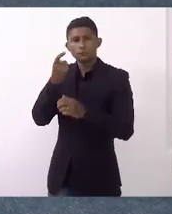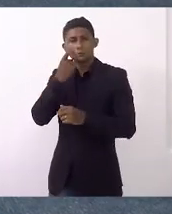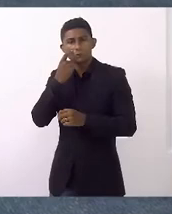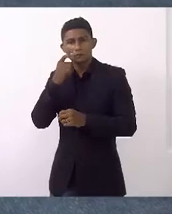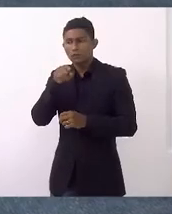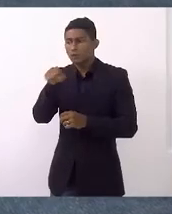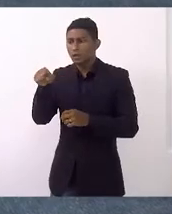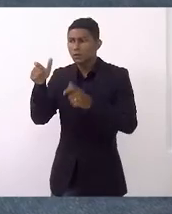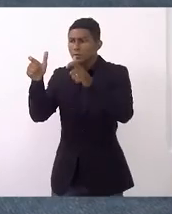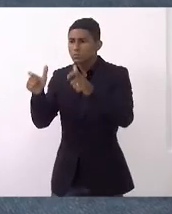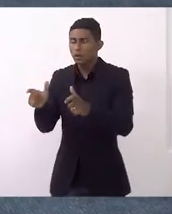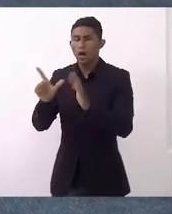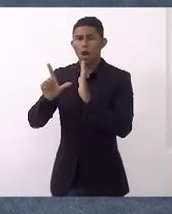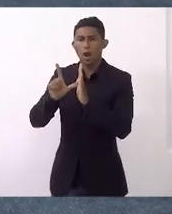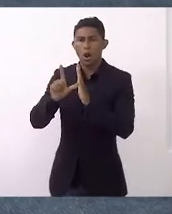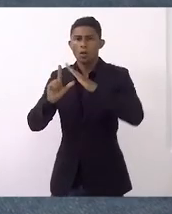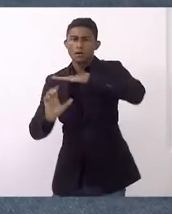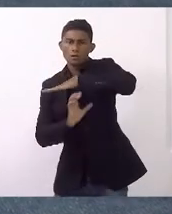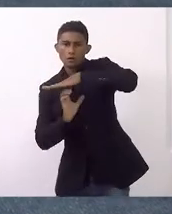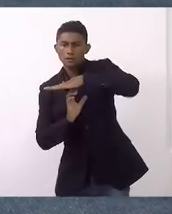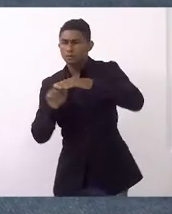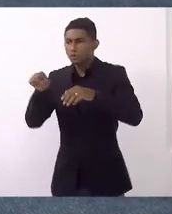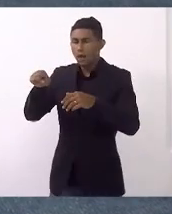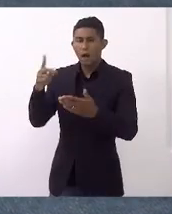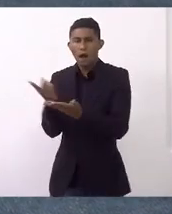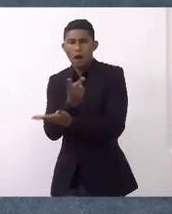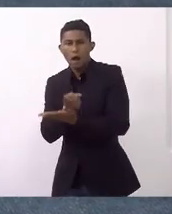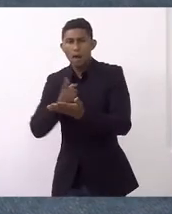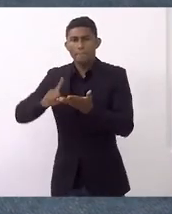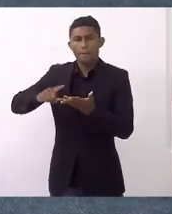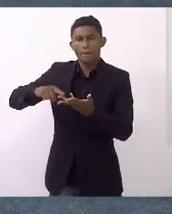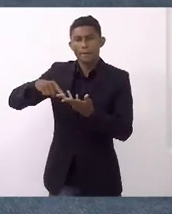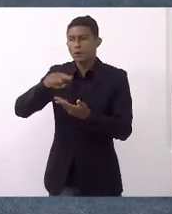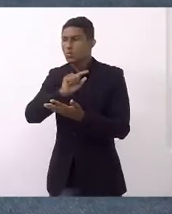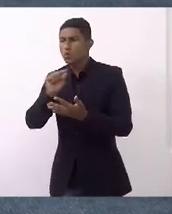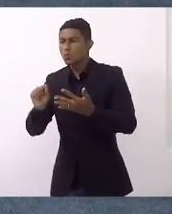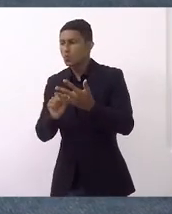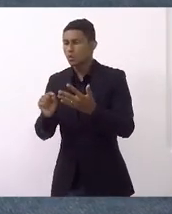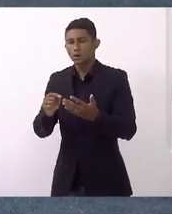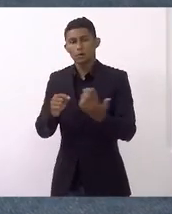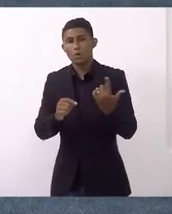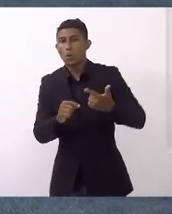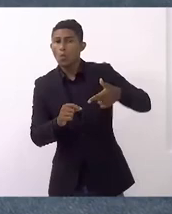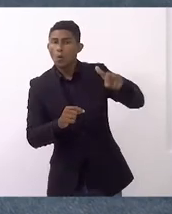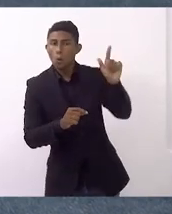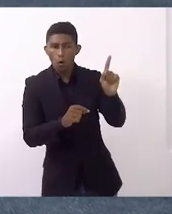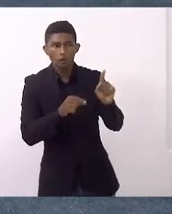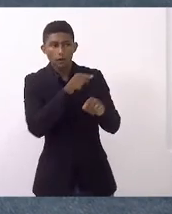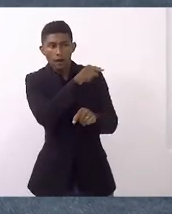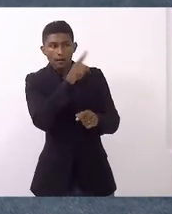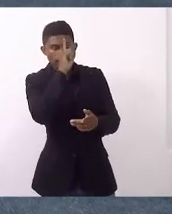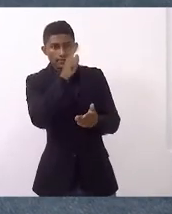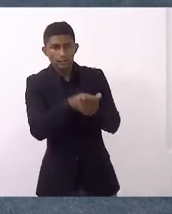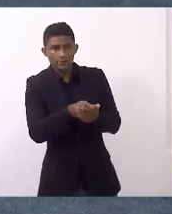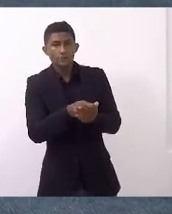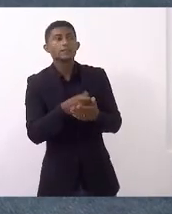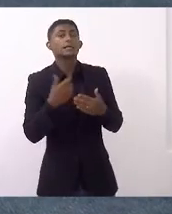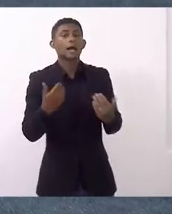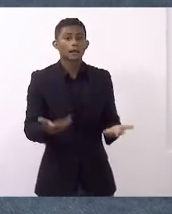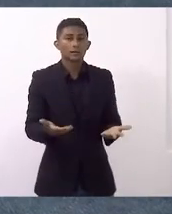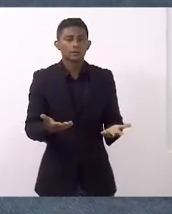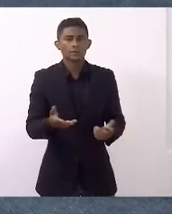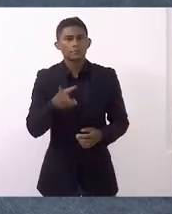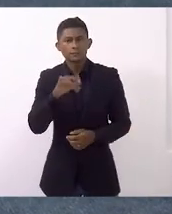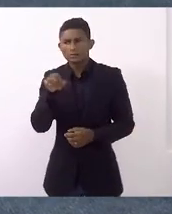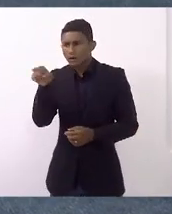um provável cometimento de infração para que uma outra autoridade, né, responsável pelo procedimento, decidisse ou não se esses indícios